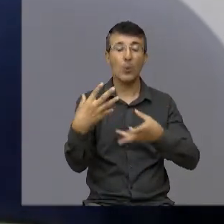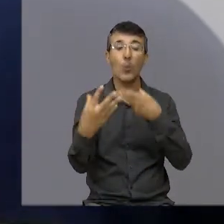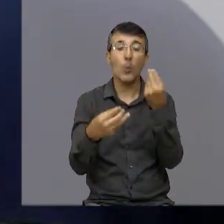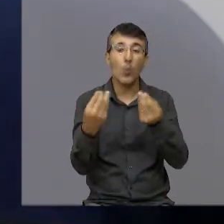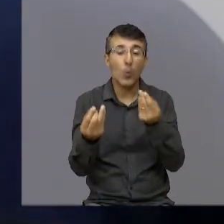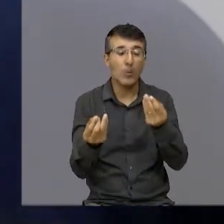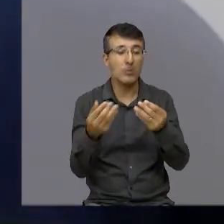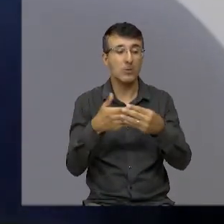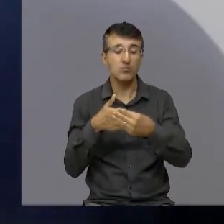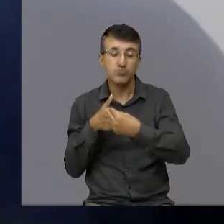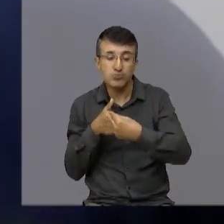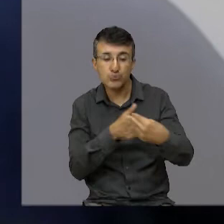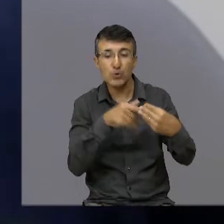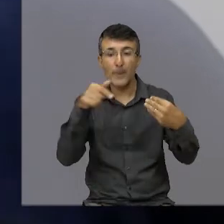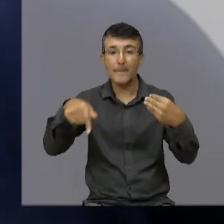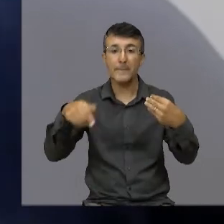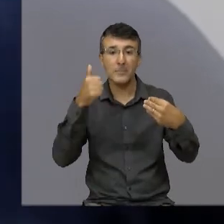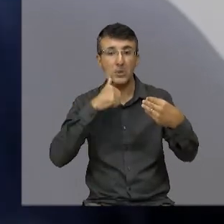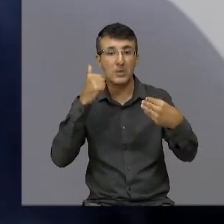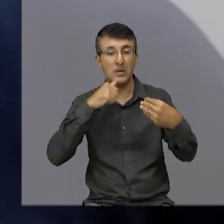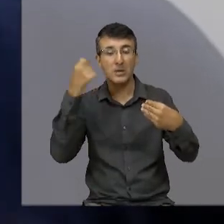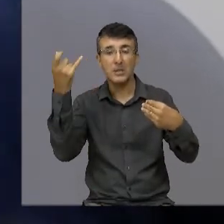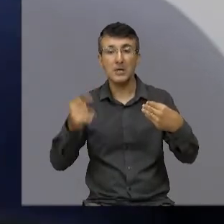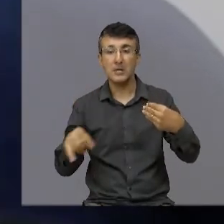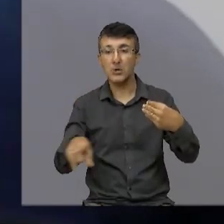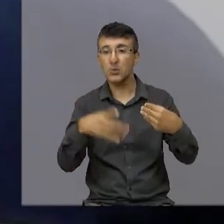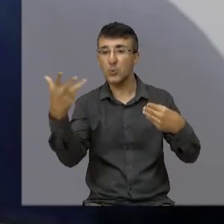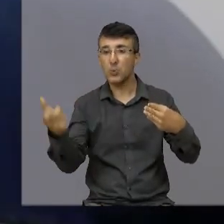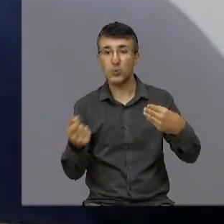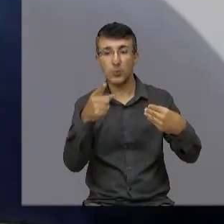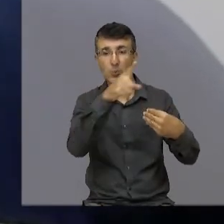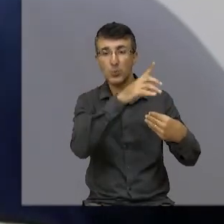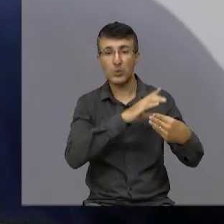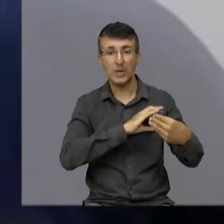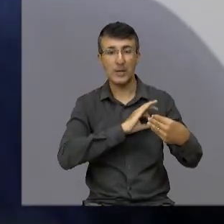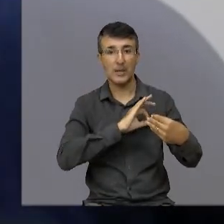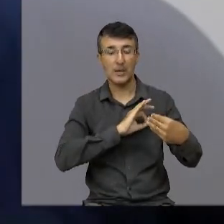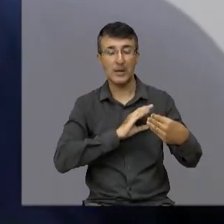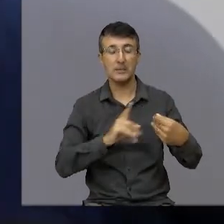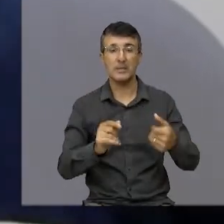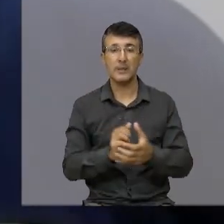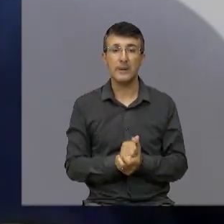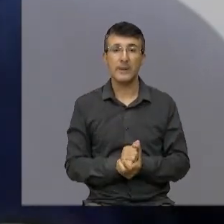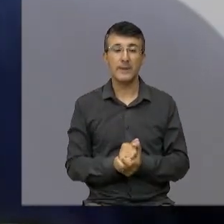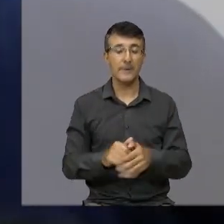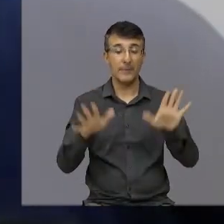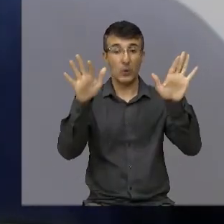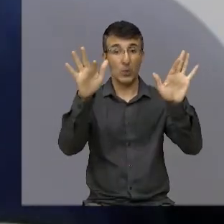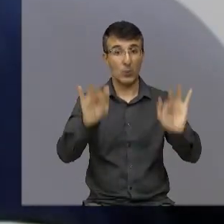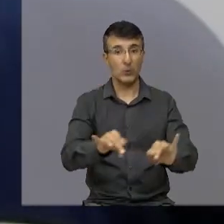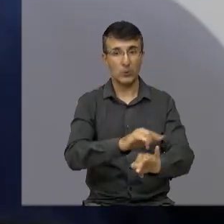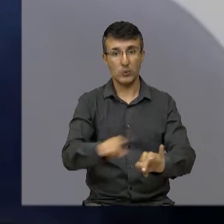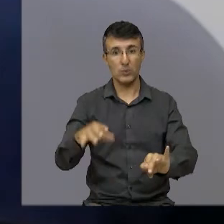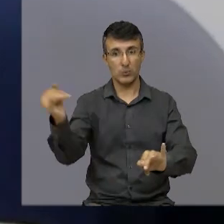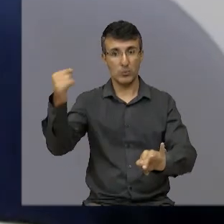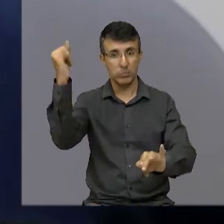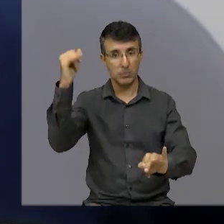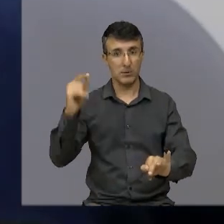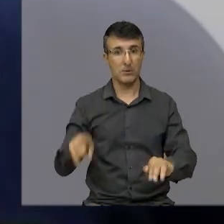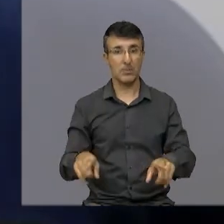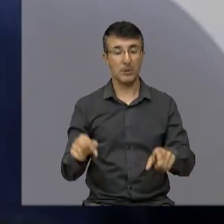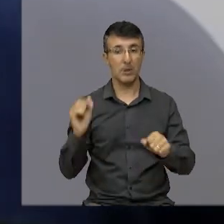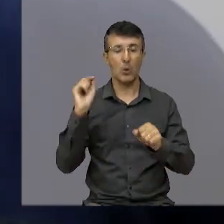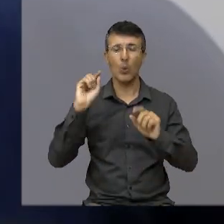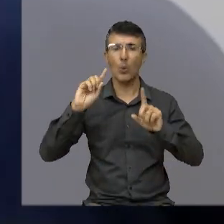encaminhar essa mulher se ela não conseguir atendimento na delegacia. Outra coisa, aos finais de semana, ou então depois do horário de expediente